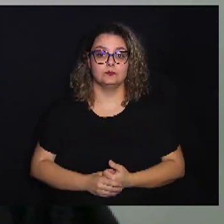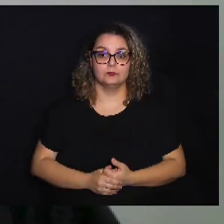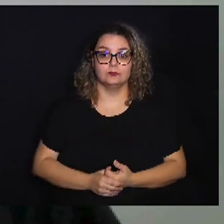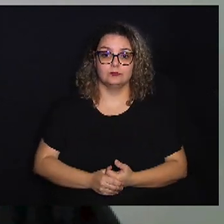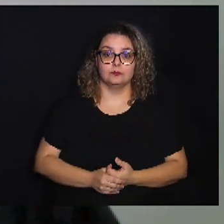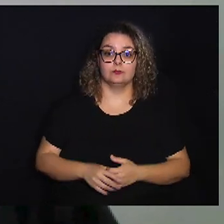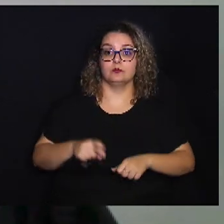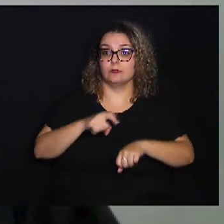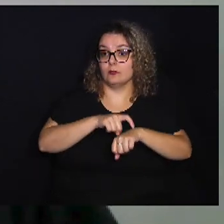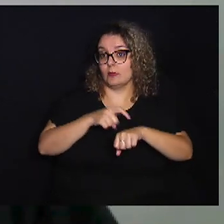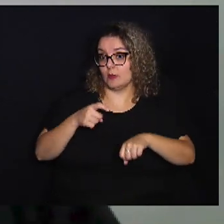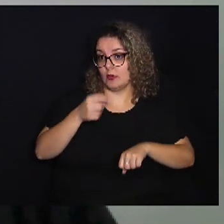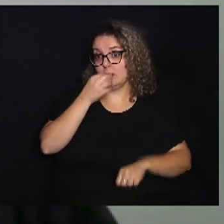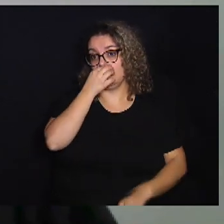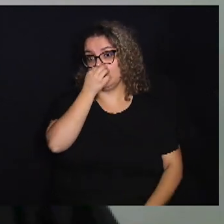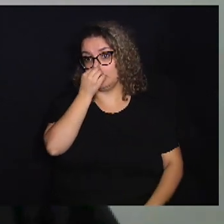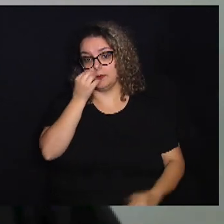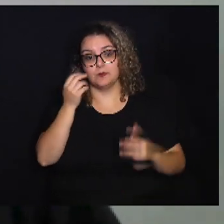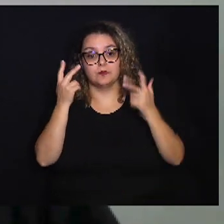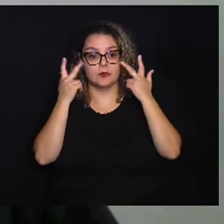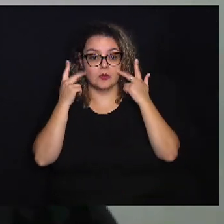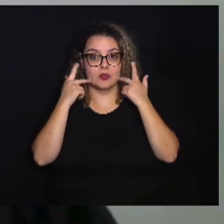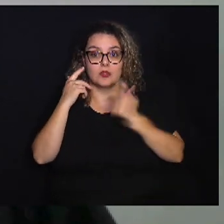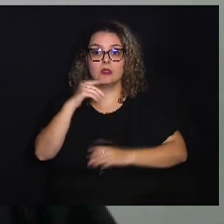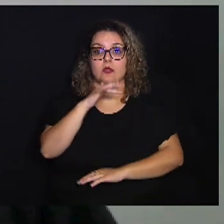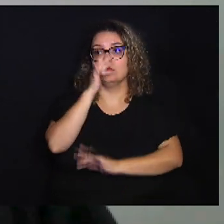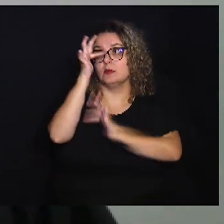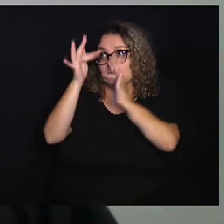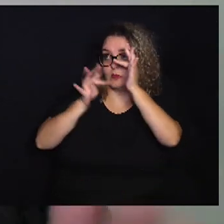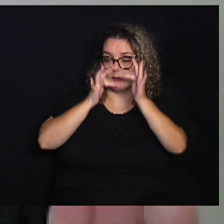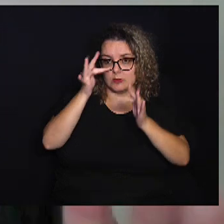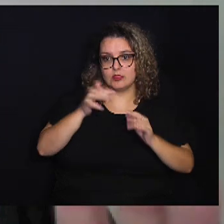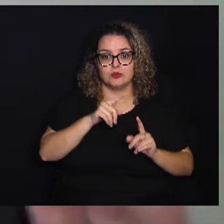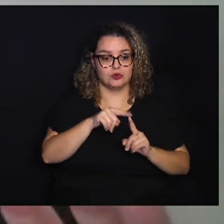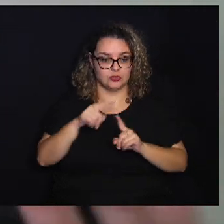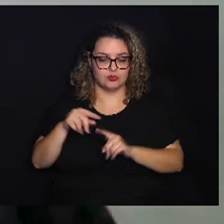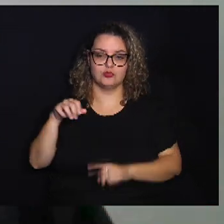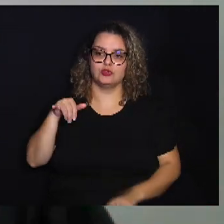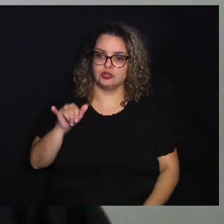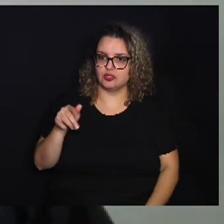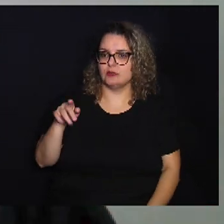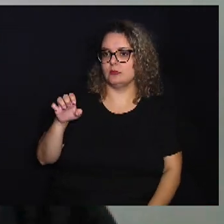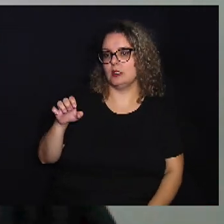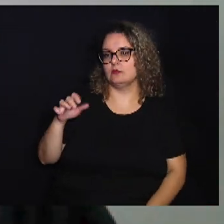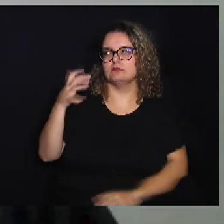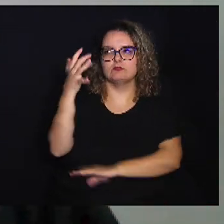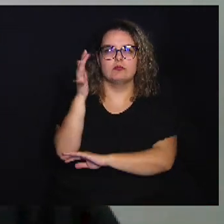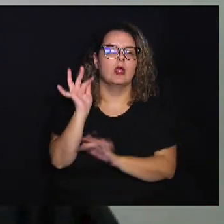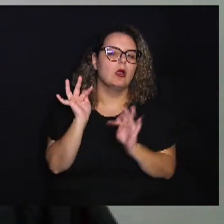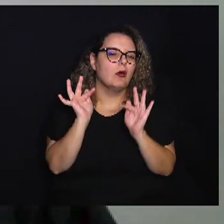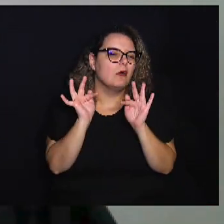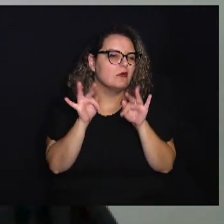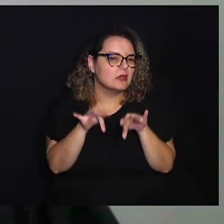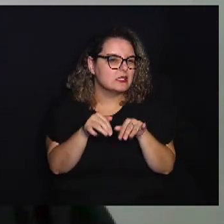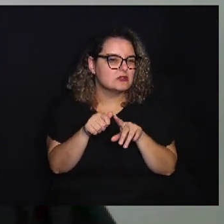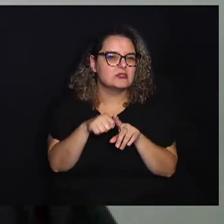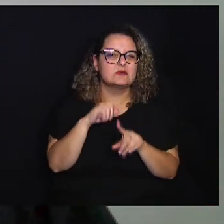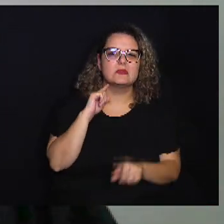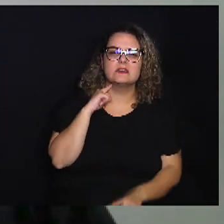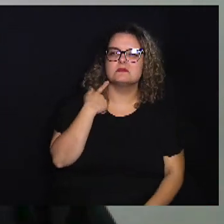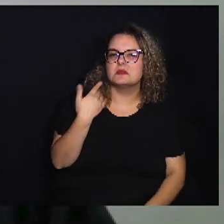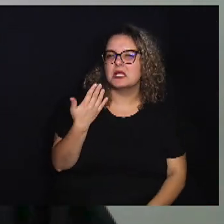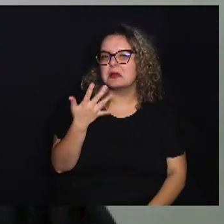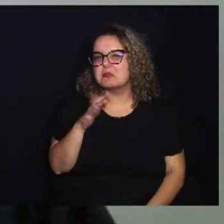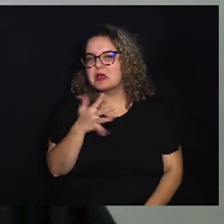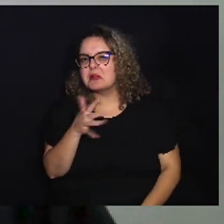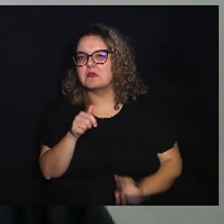período natural de floração das espécies de ipê é de finalzinho de maio até